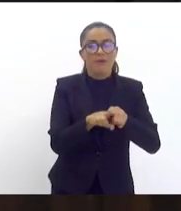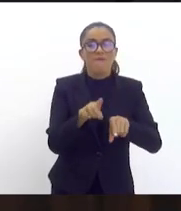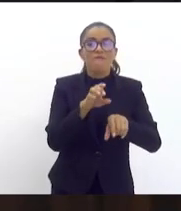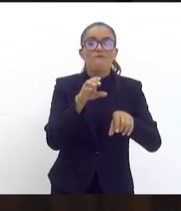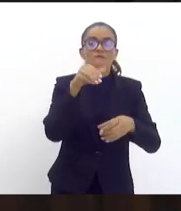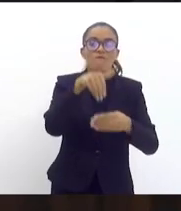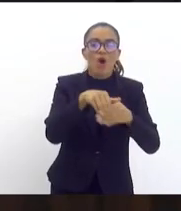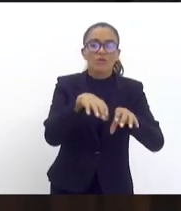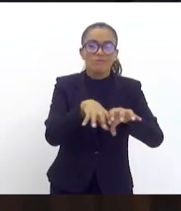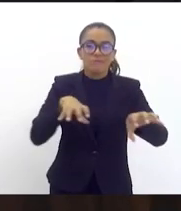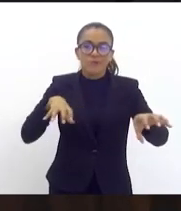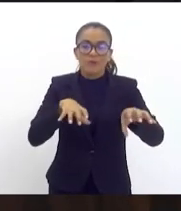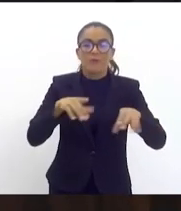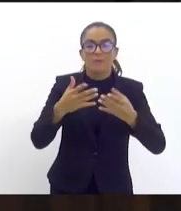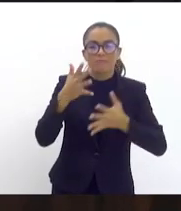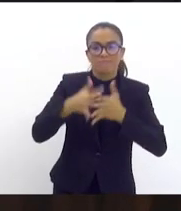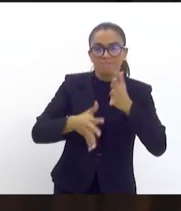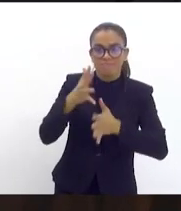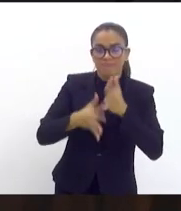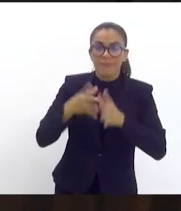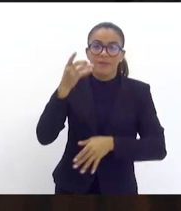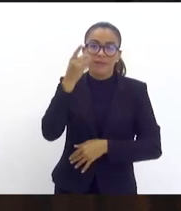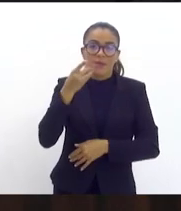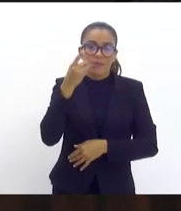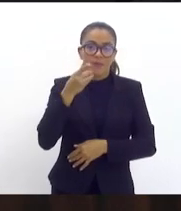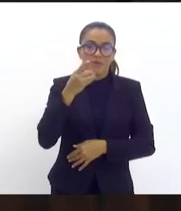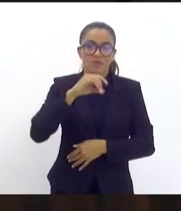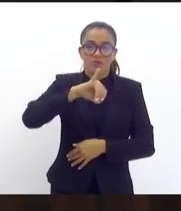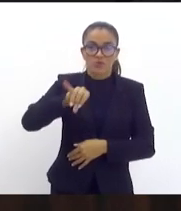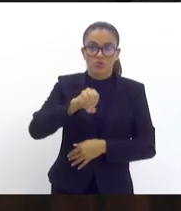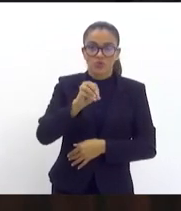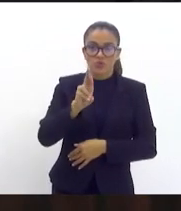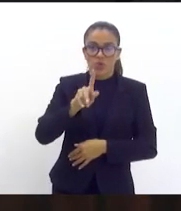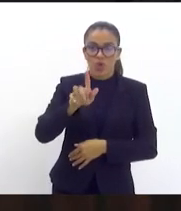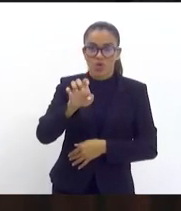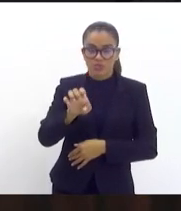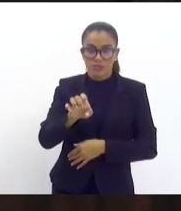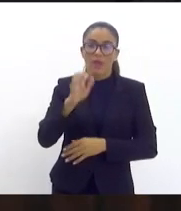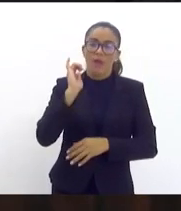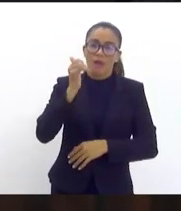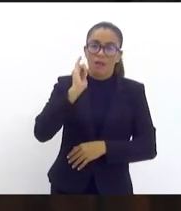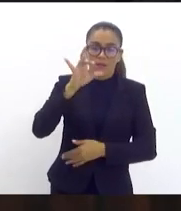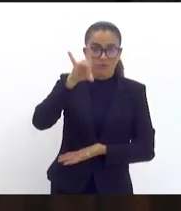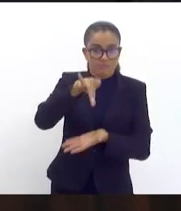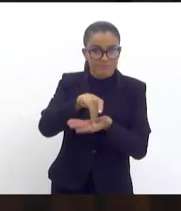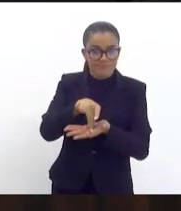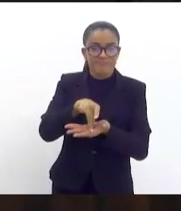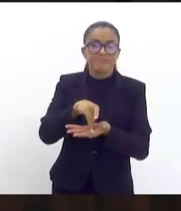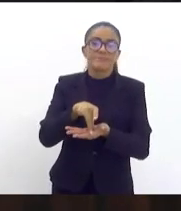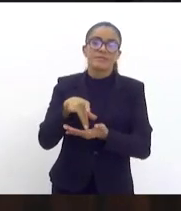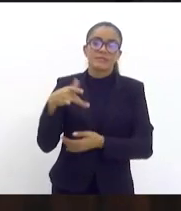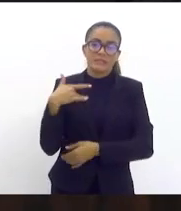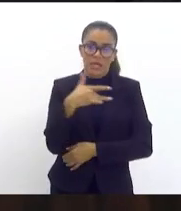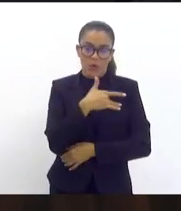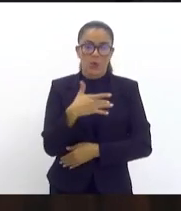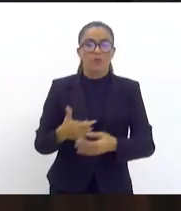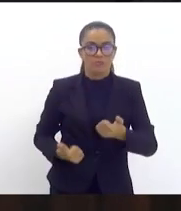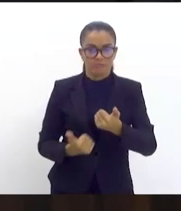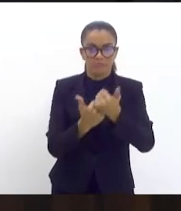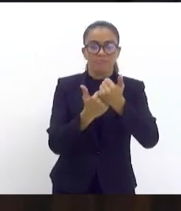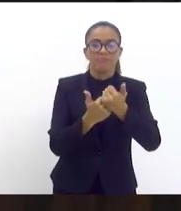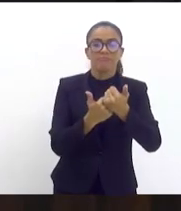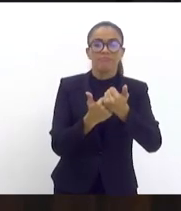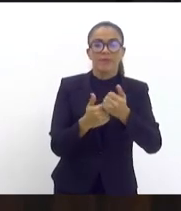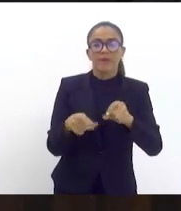pela prejudicabilidade do deputado Jorge Felipe Neto, relator original, de saúde favorável e de